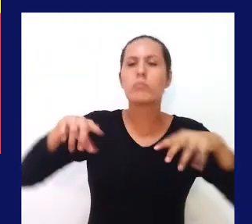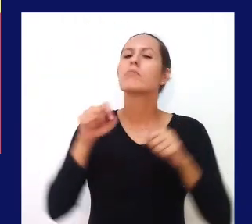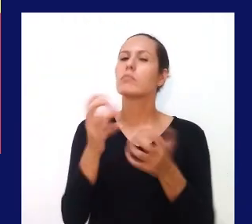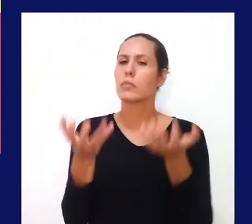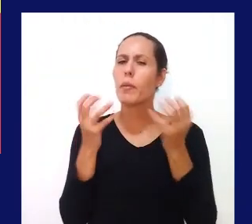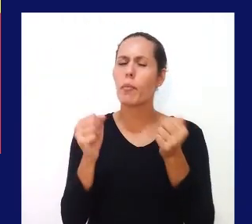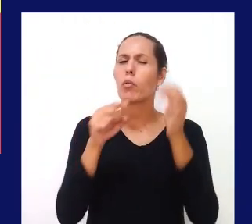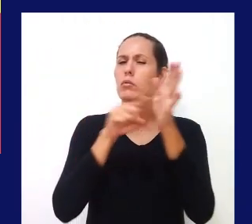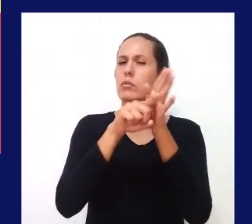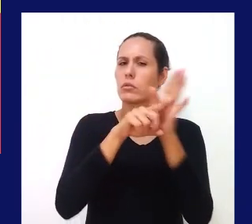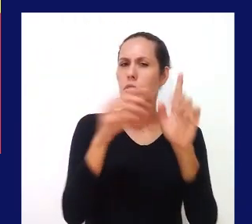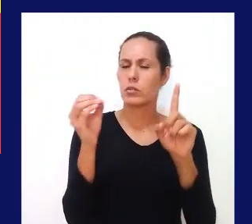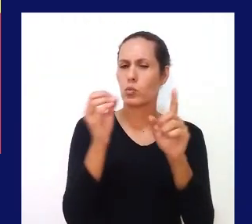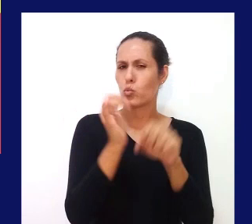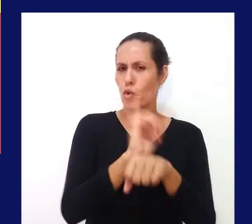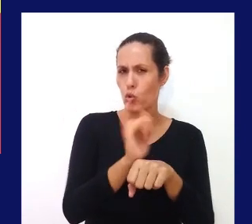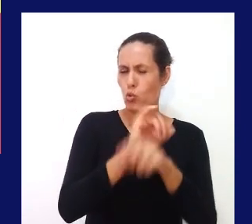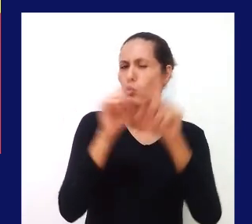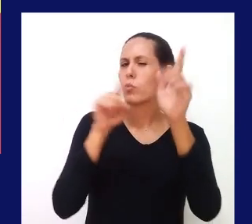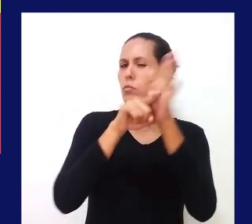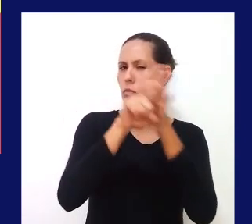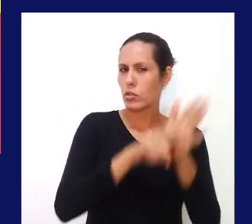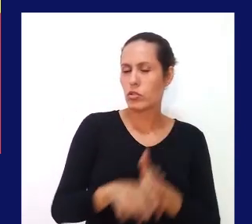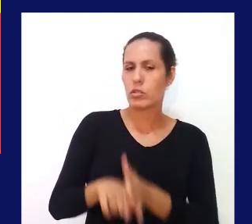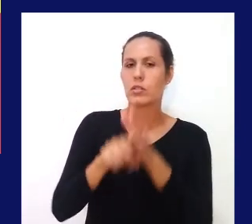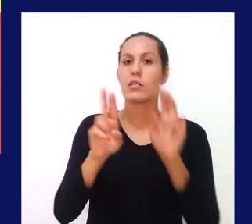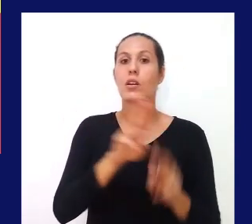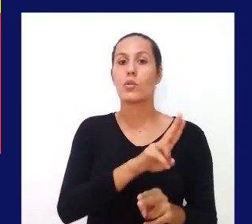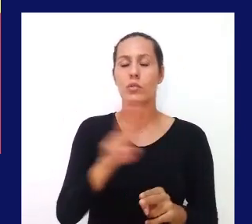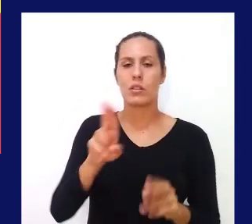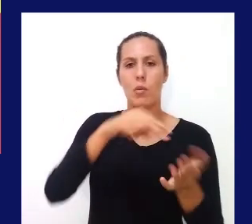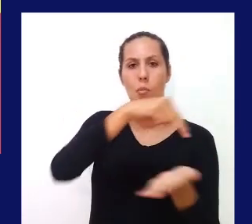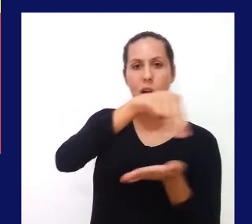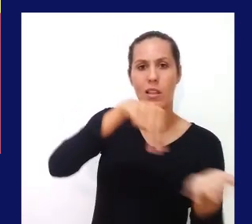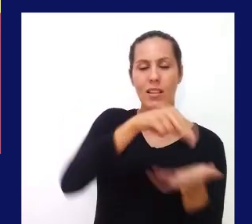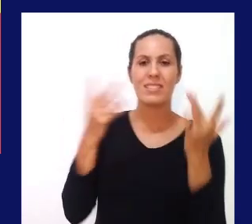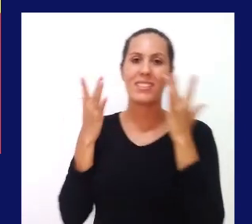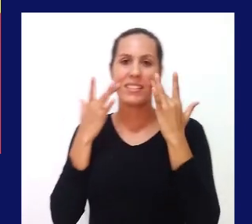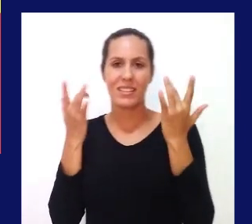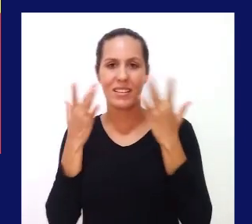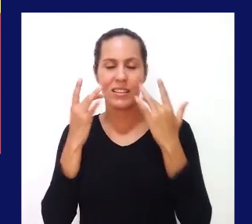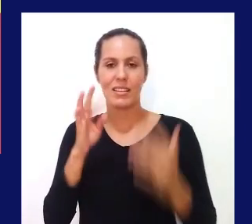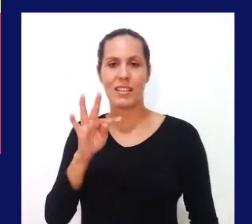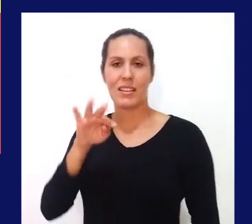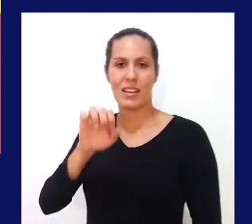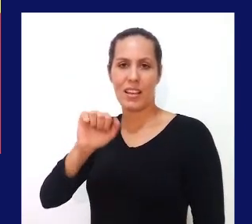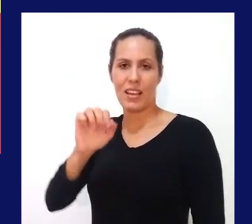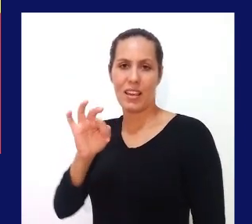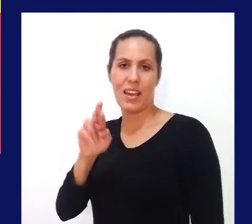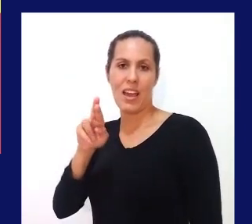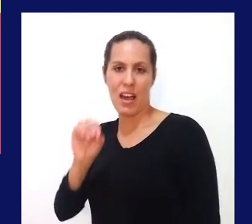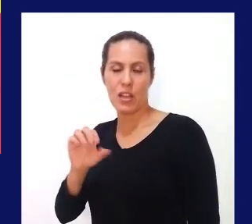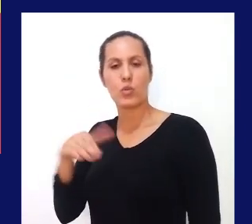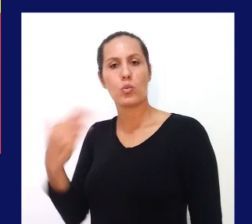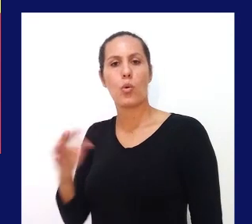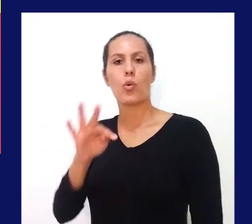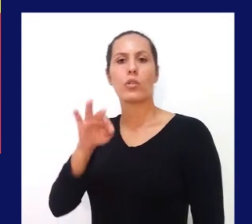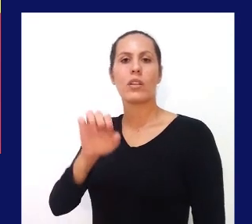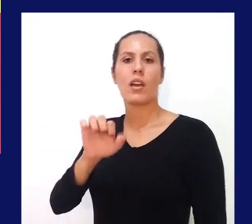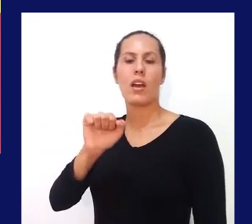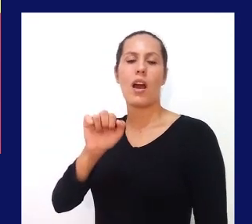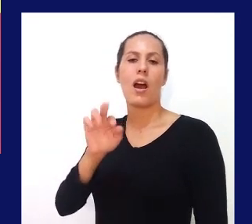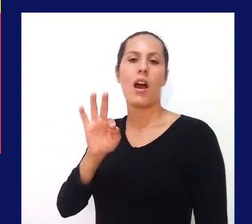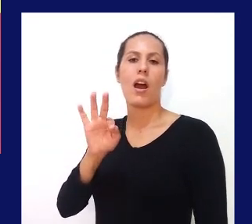quiserem depois, vocês podem pesquisar no YouTube, colocar lá dança teatral ou dança teatro, que vão aparecer alguns espetáculos